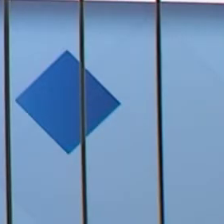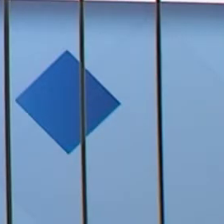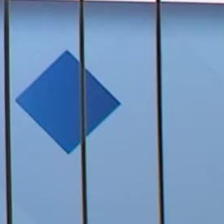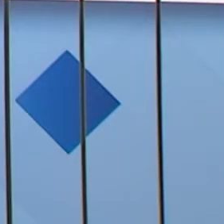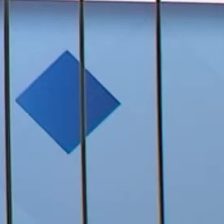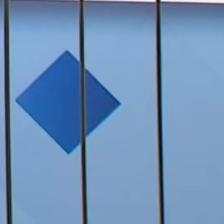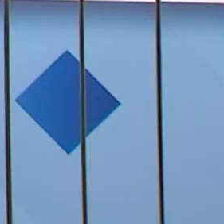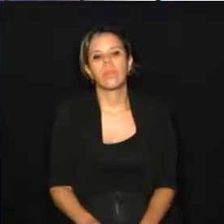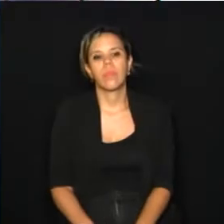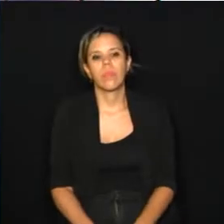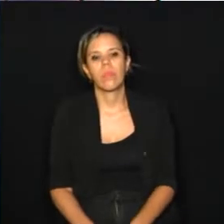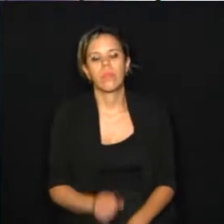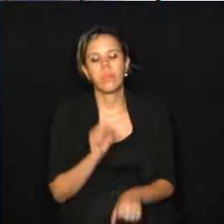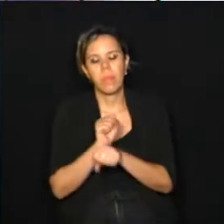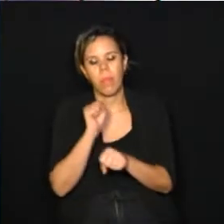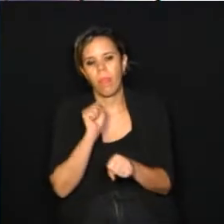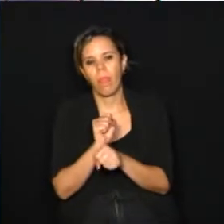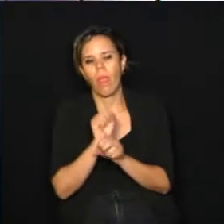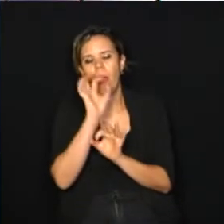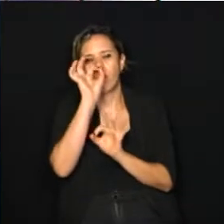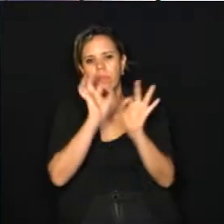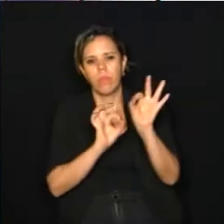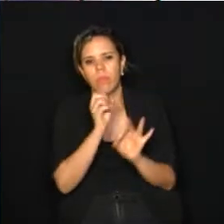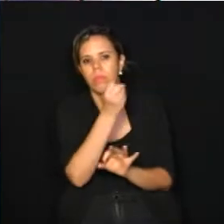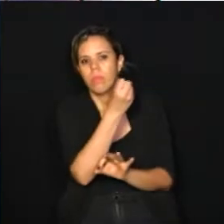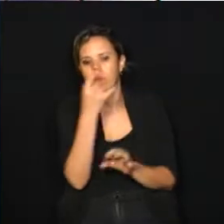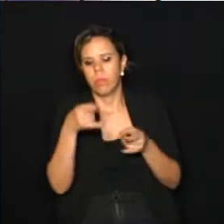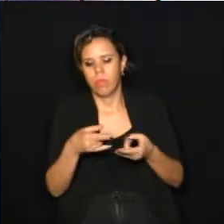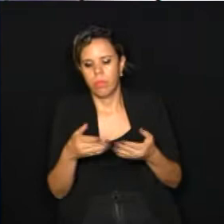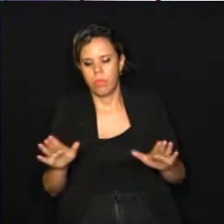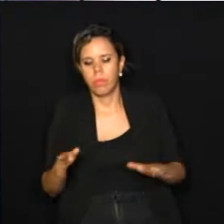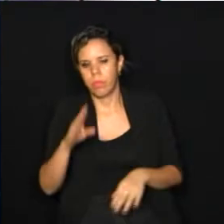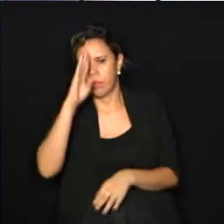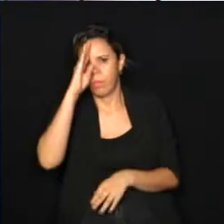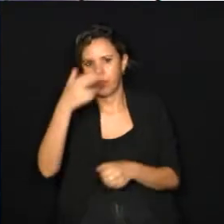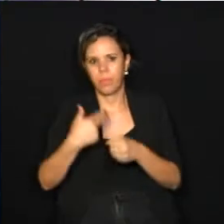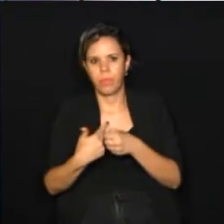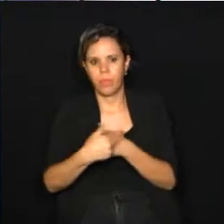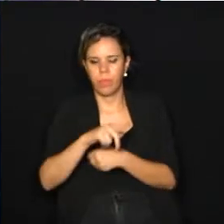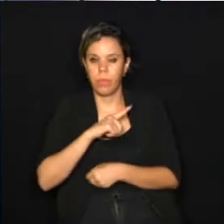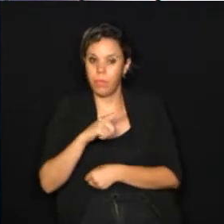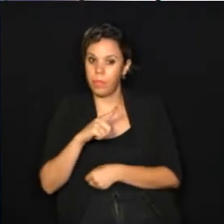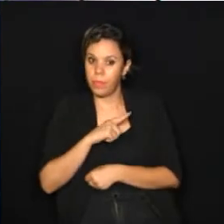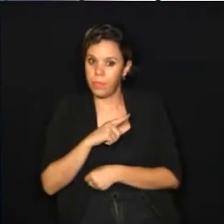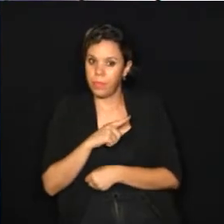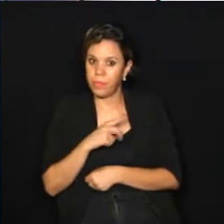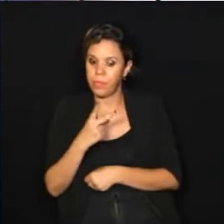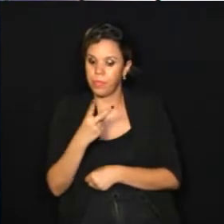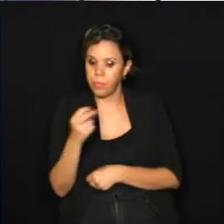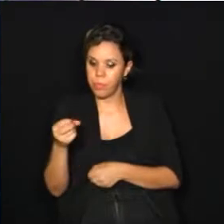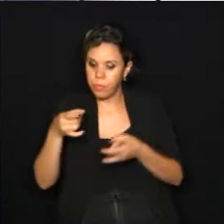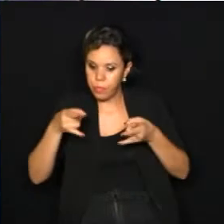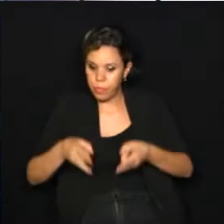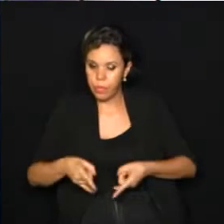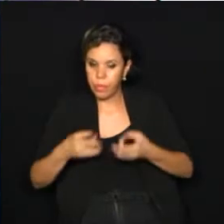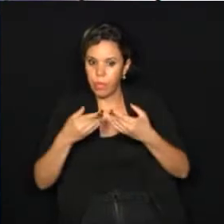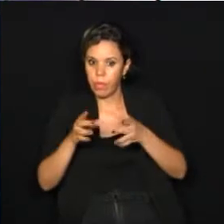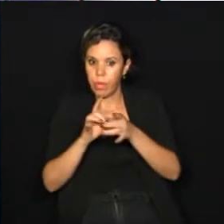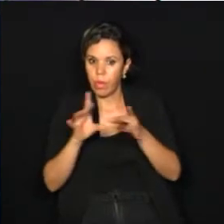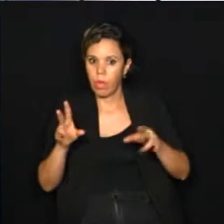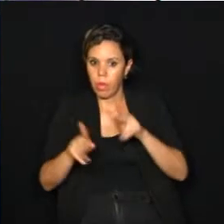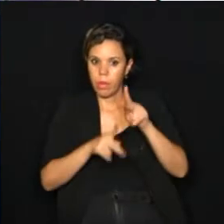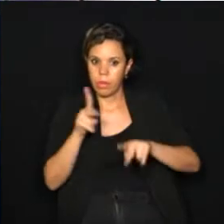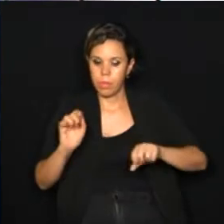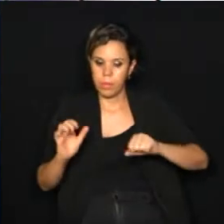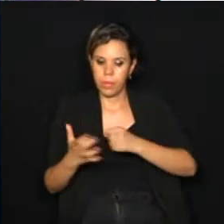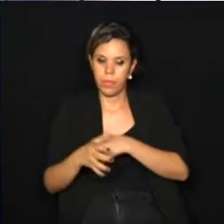Olha, então a gente aguarda esse ajuste, principalmente no HC, para que tenhamos esses 20 leitos disponíveis para os pacientes